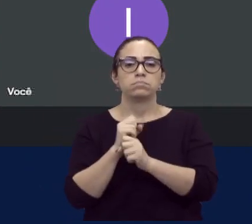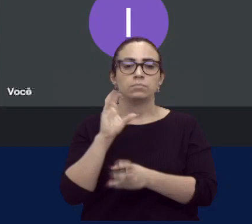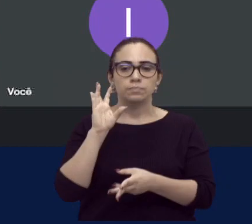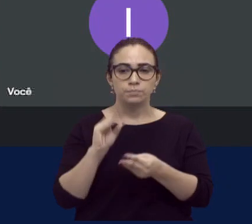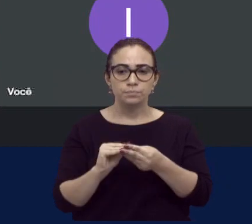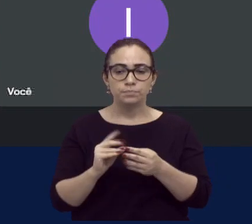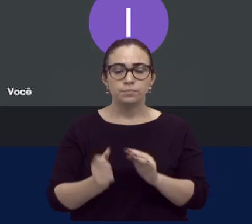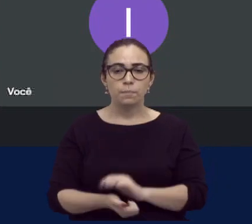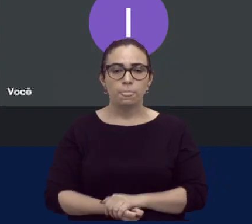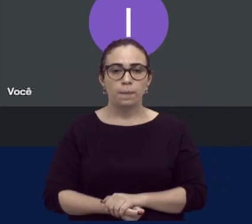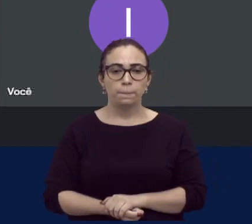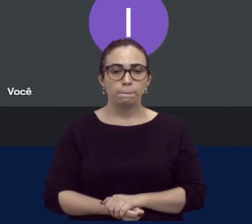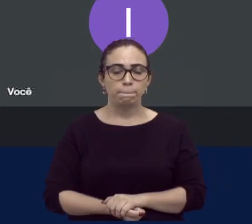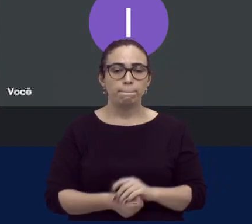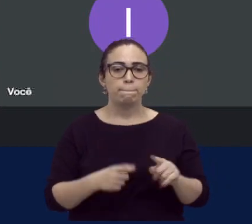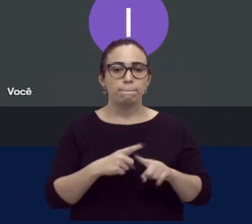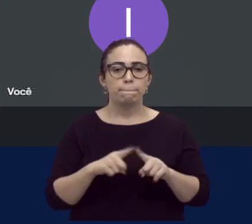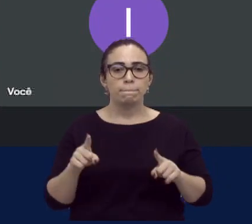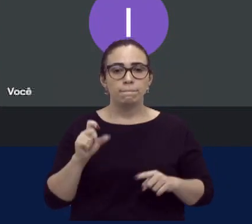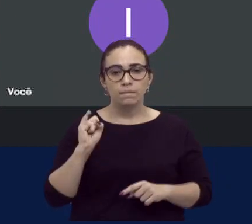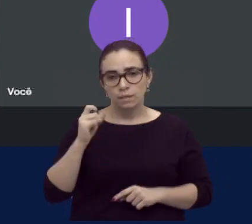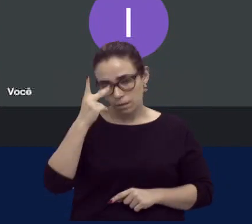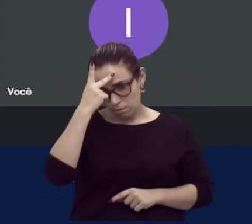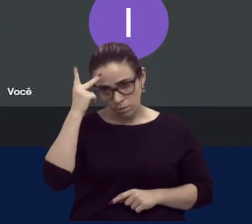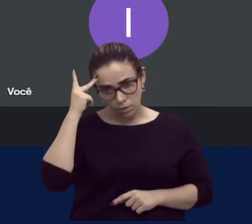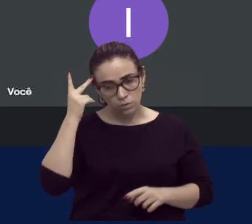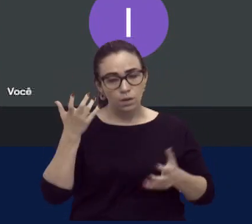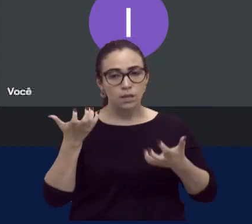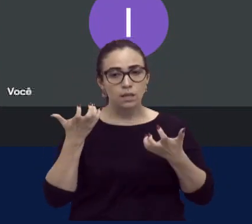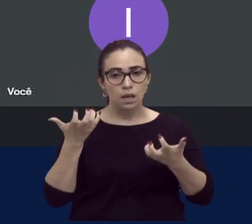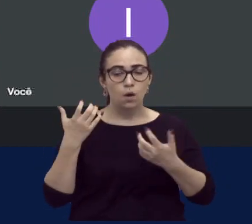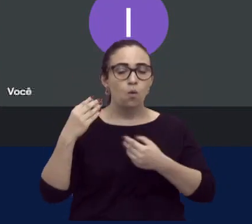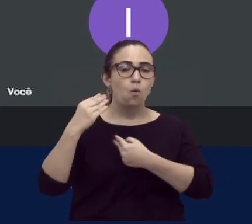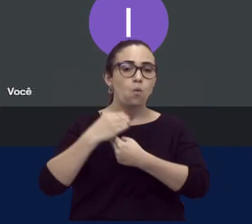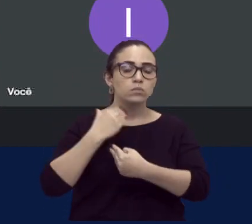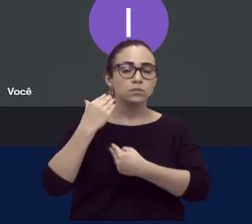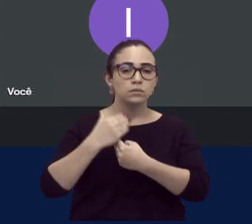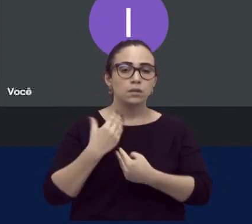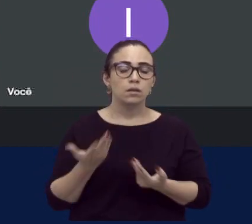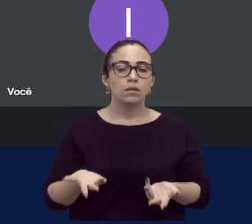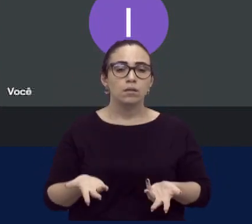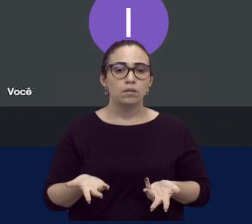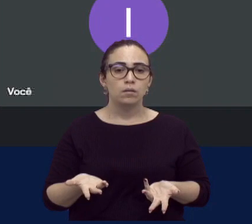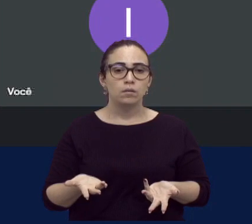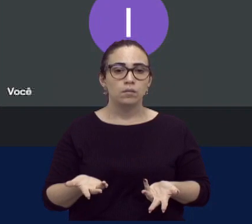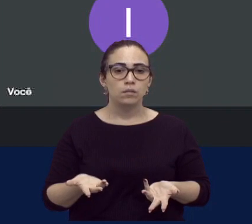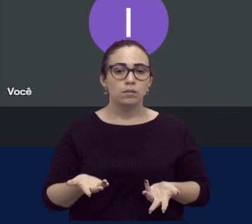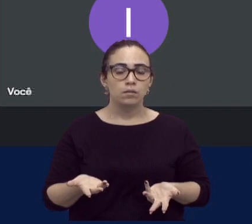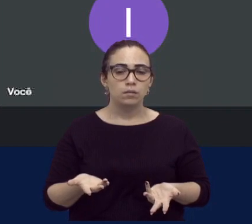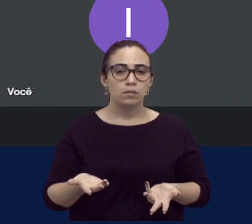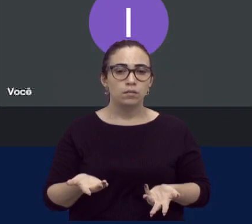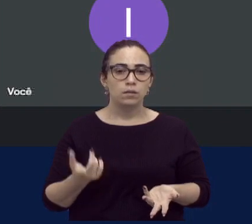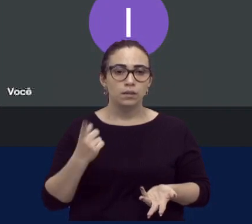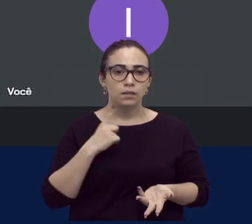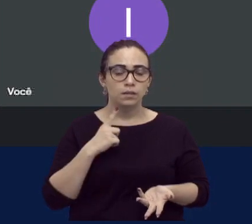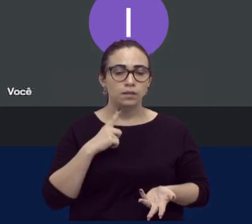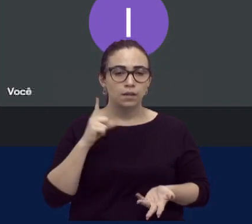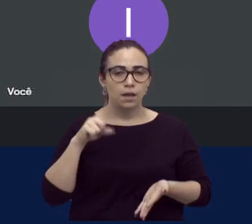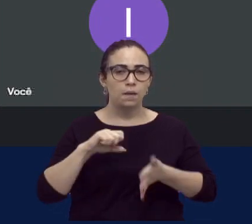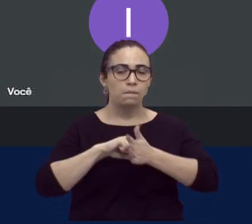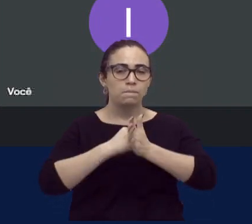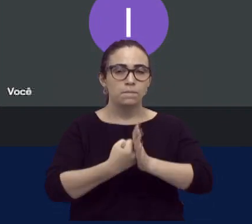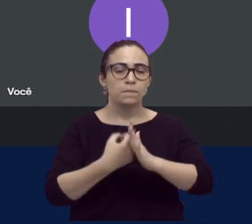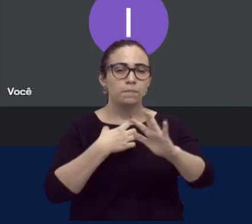O primeiro foi assim, mas se a pessoa estiver querendo um conselho, que aí eu acho que tem a ver com aquele momento dos bloqueios da empatia, né?